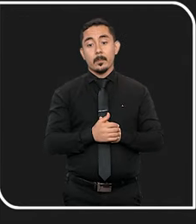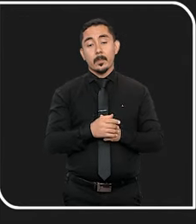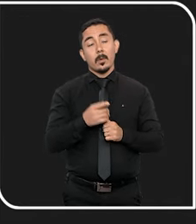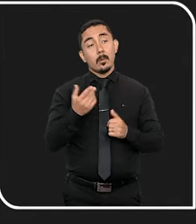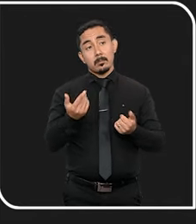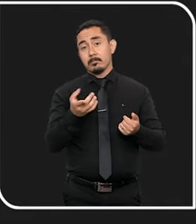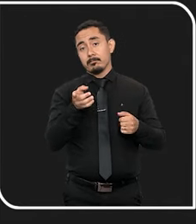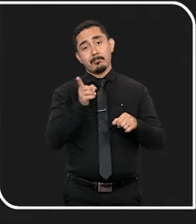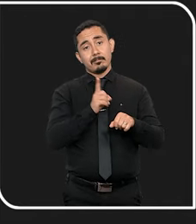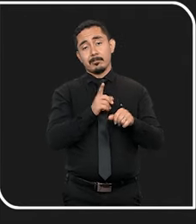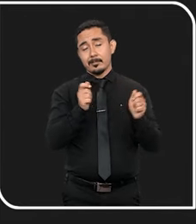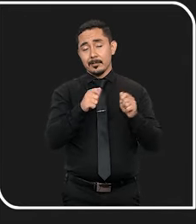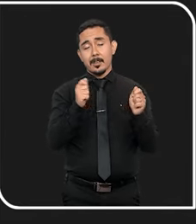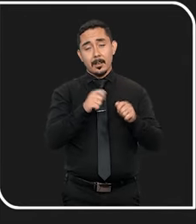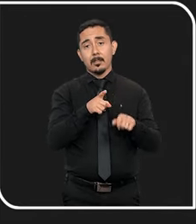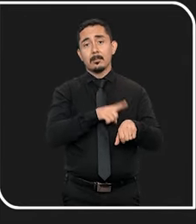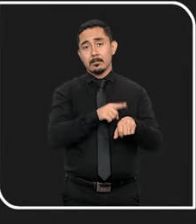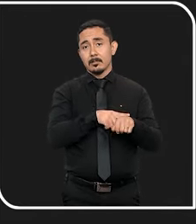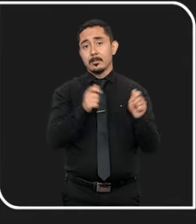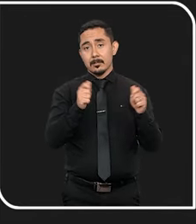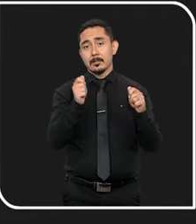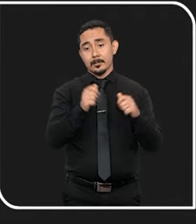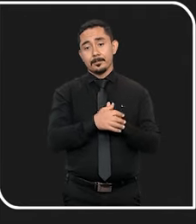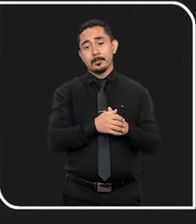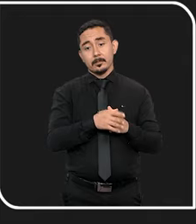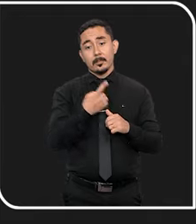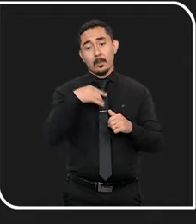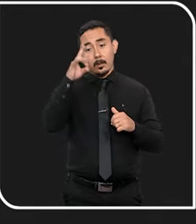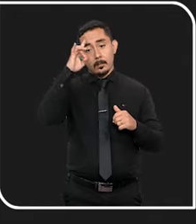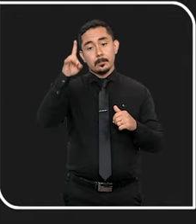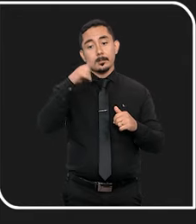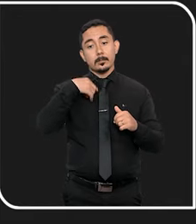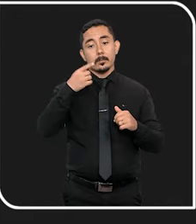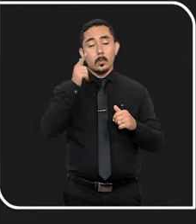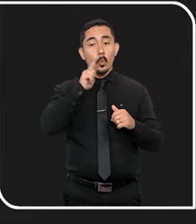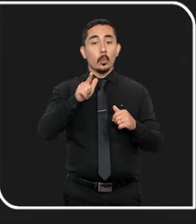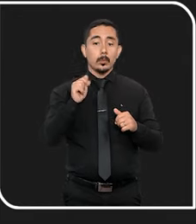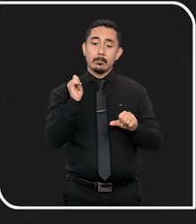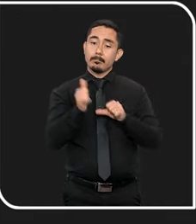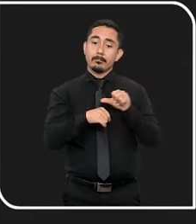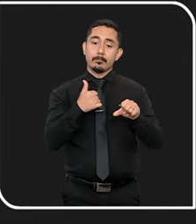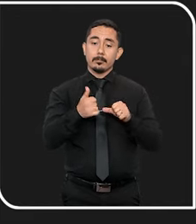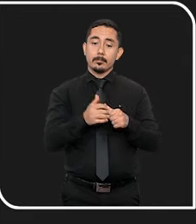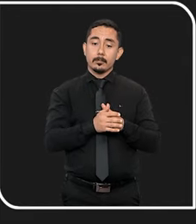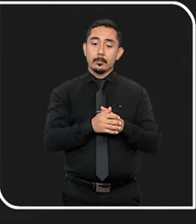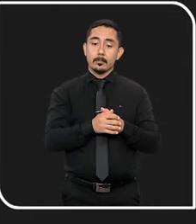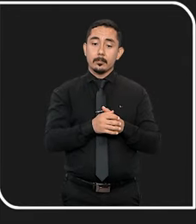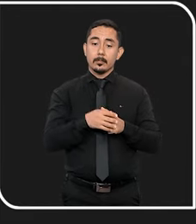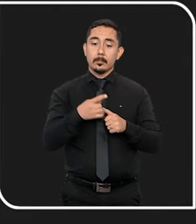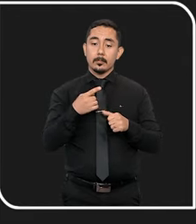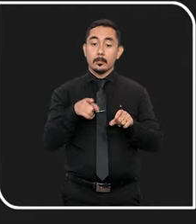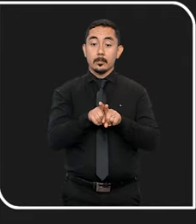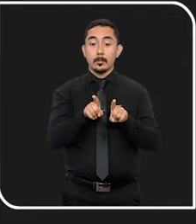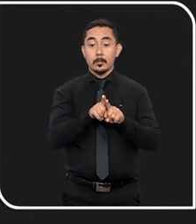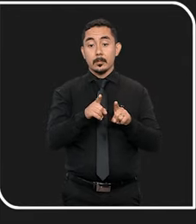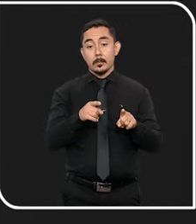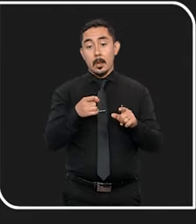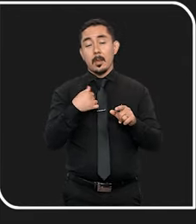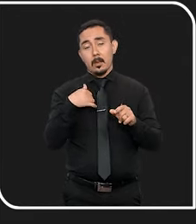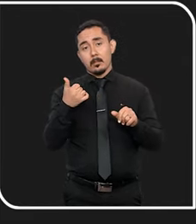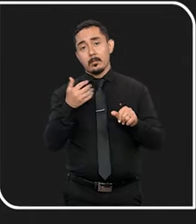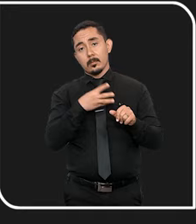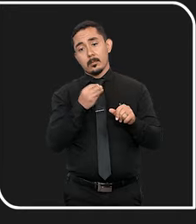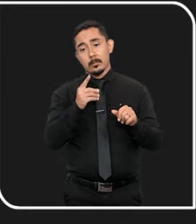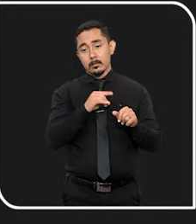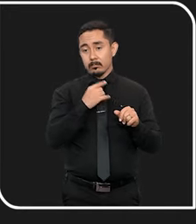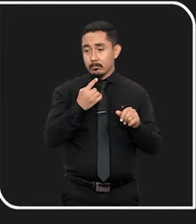sabe assim sintam Olha tá em tempo tô aqui sabe é um dia que agora eu já consigo já D alguma coisa e a gente mudando